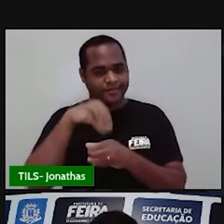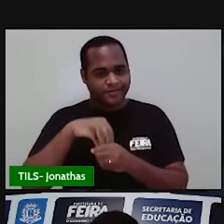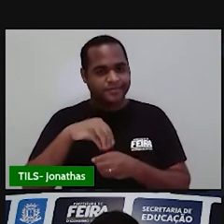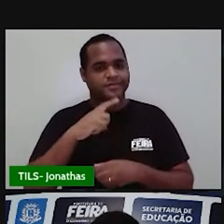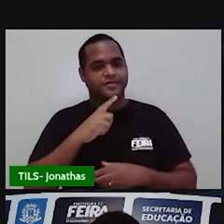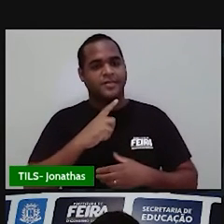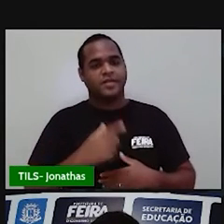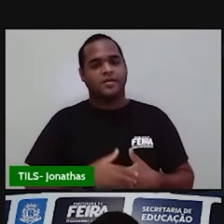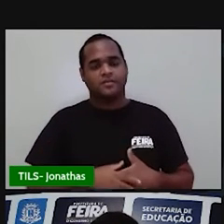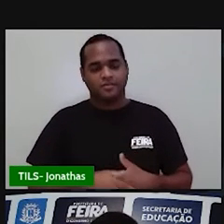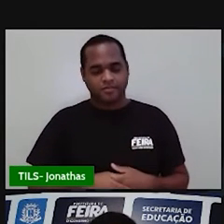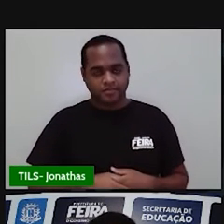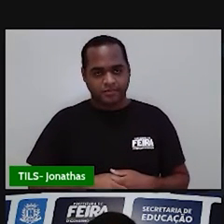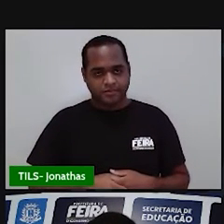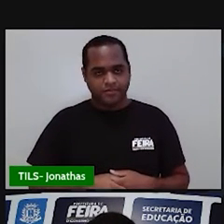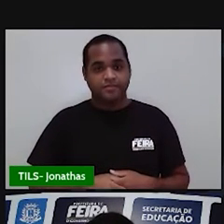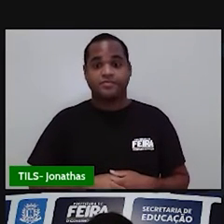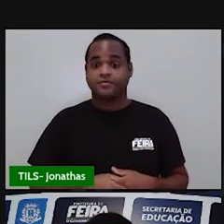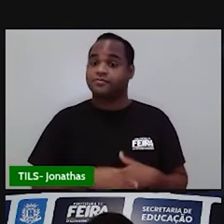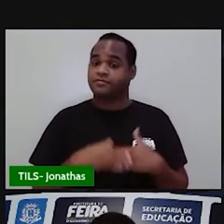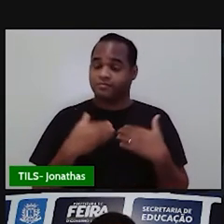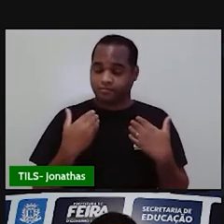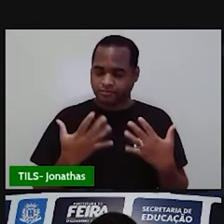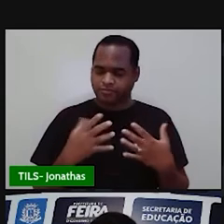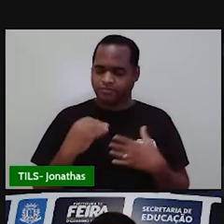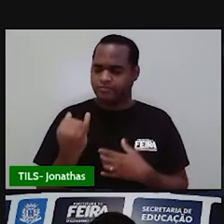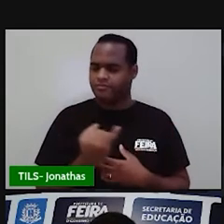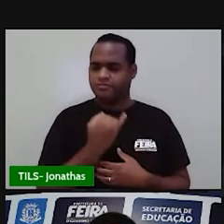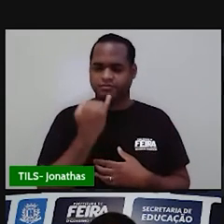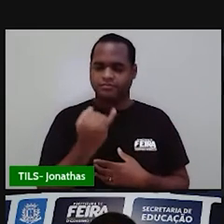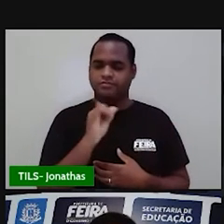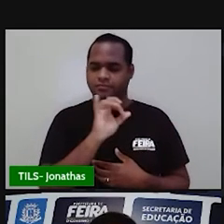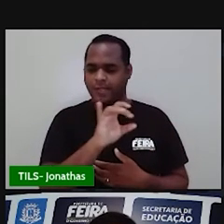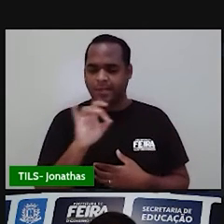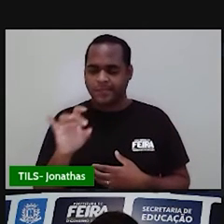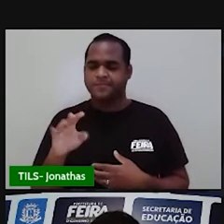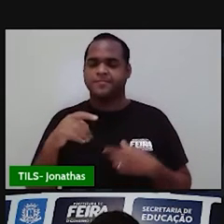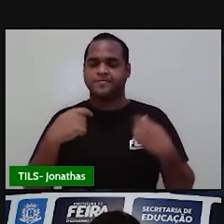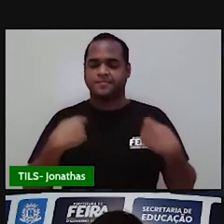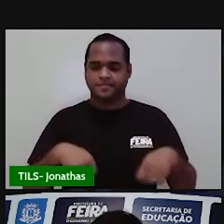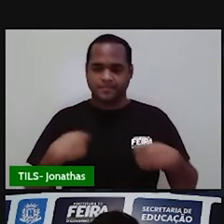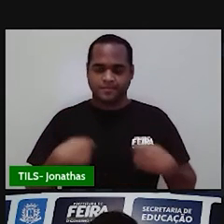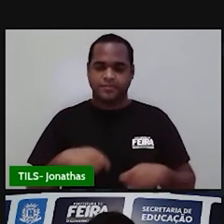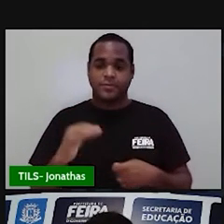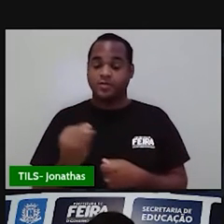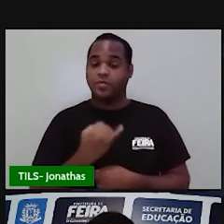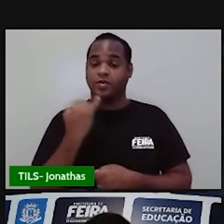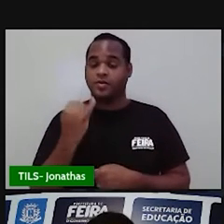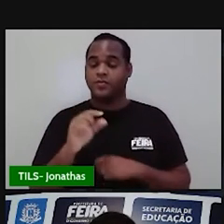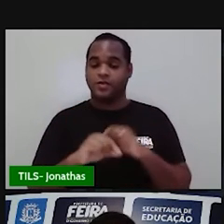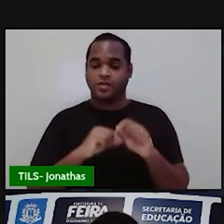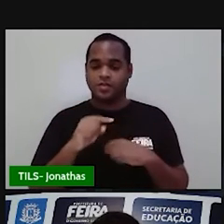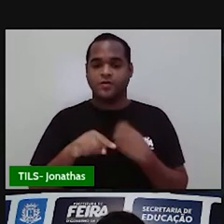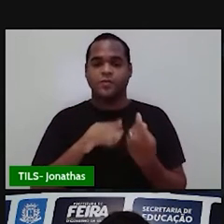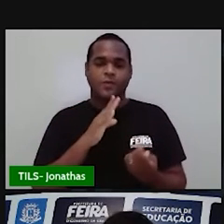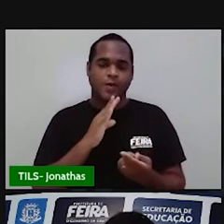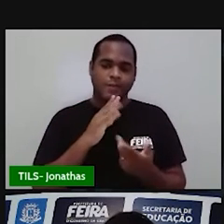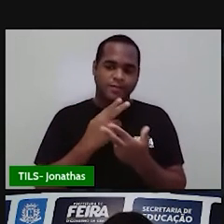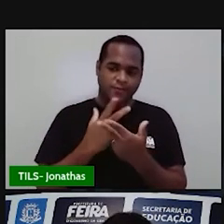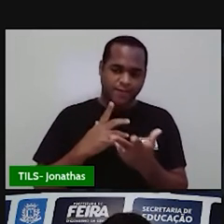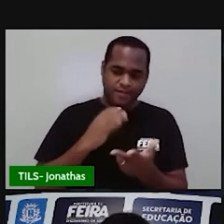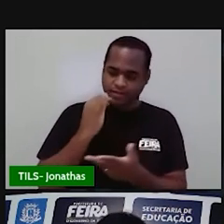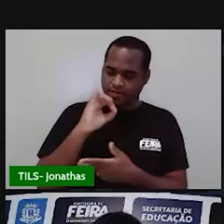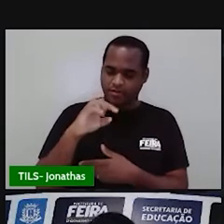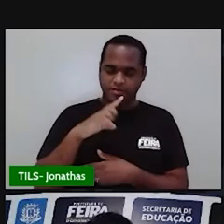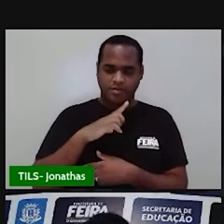nossas casas. Então, isso é importante, né? É importante conhecer o consumo de energia elétrica da